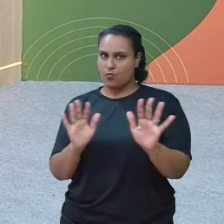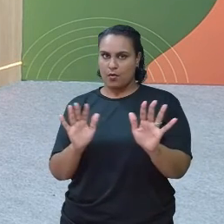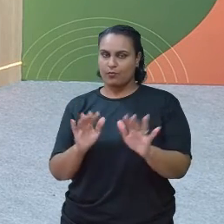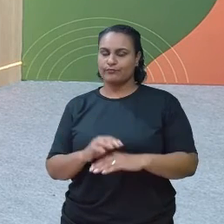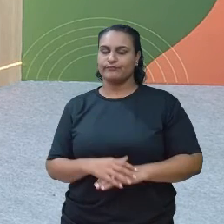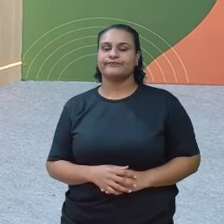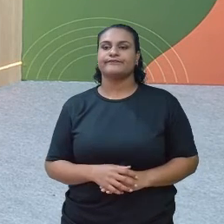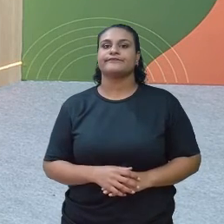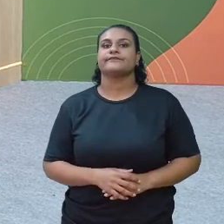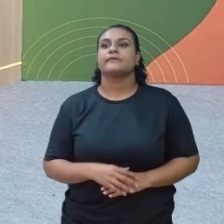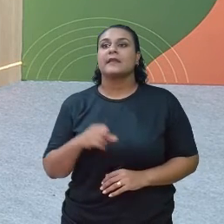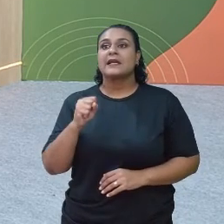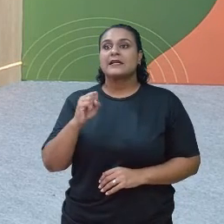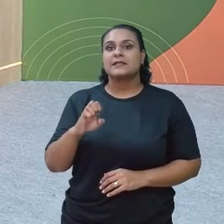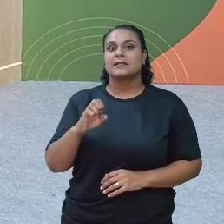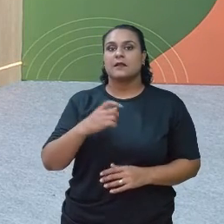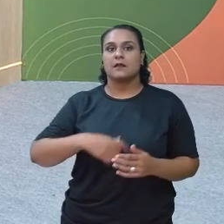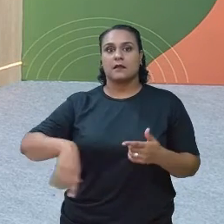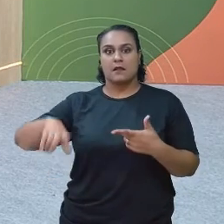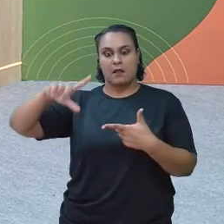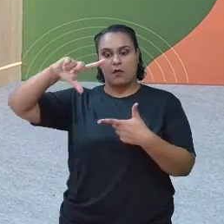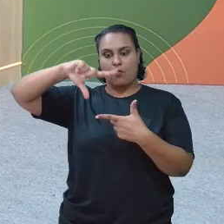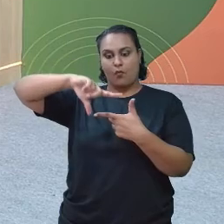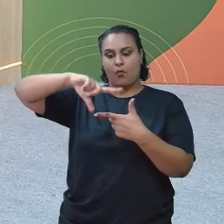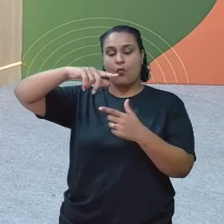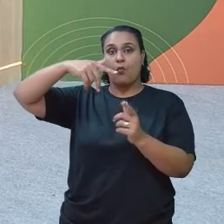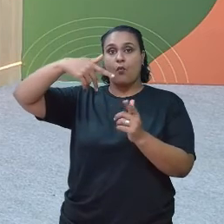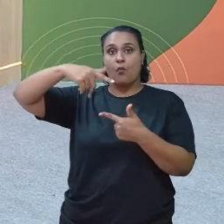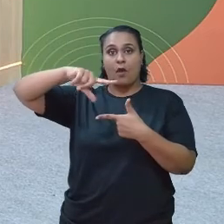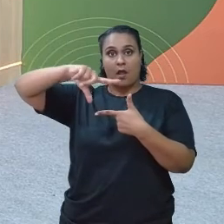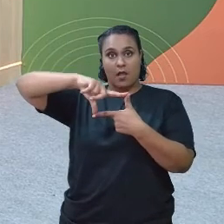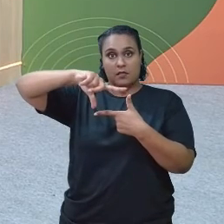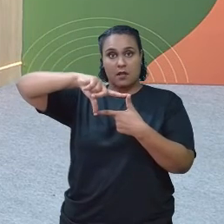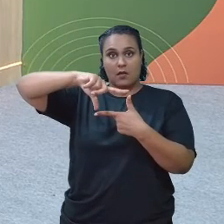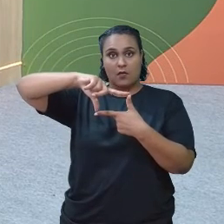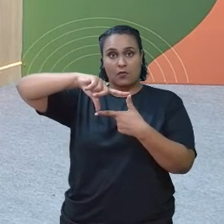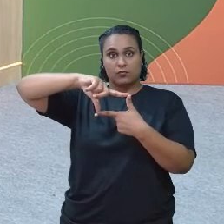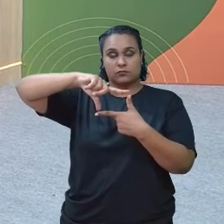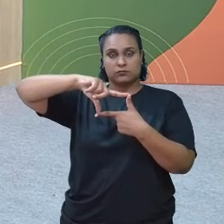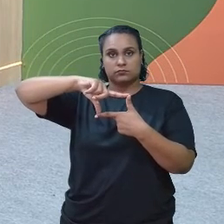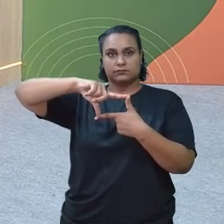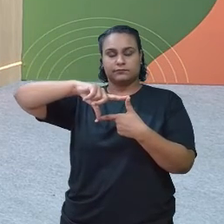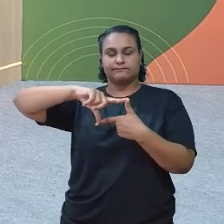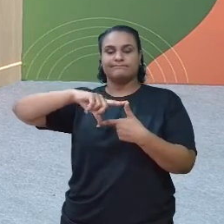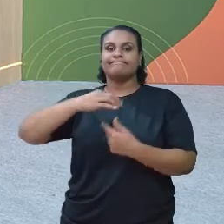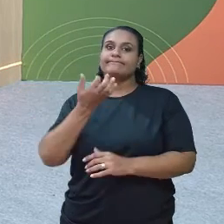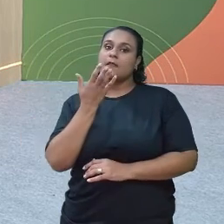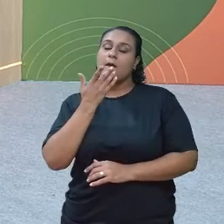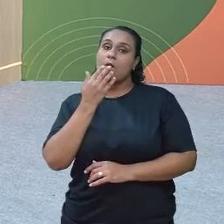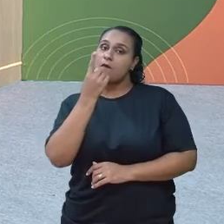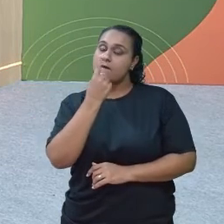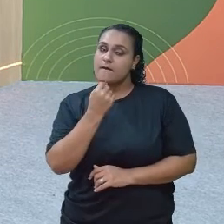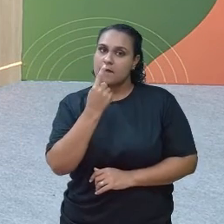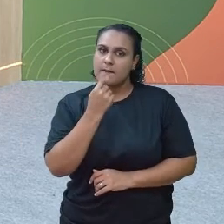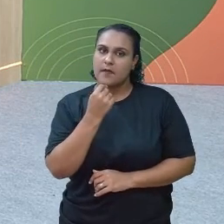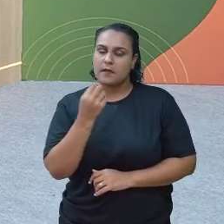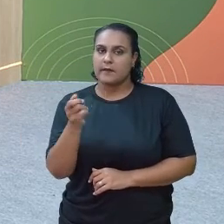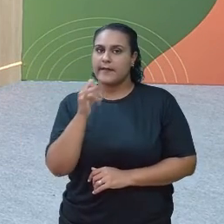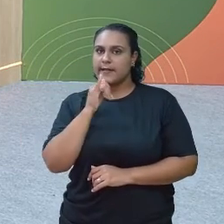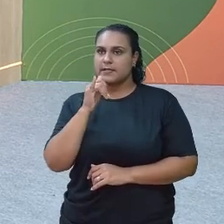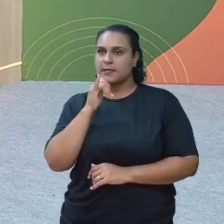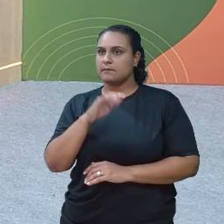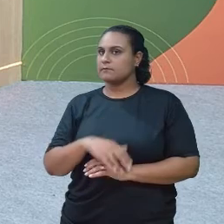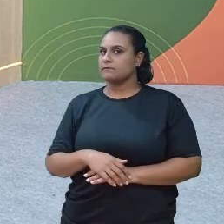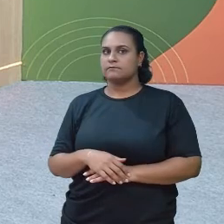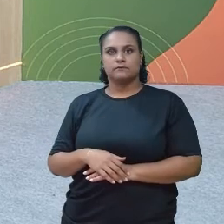Ou seja, se eu pintar essa parte maior aí, esse retângulo maior, na cor vermelha, por exemplo, eu não posso